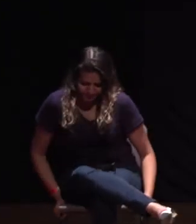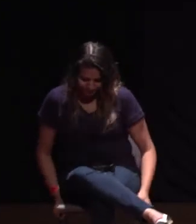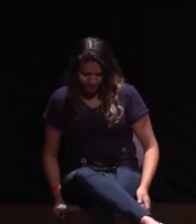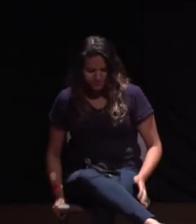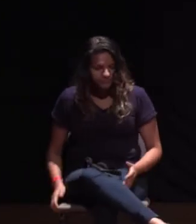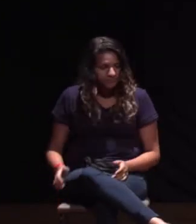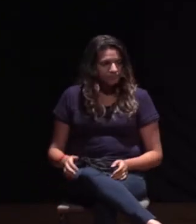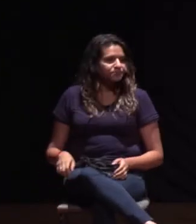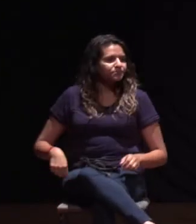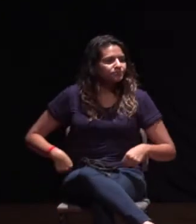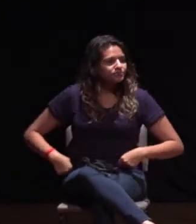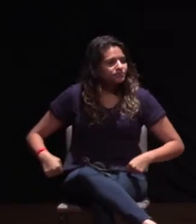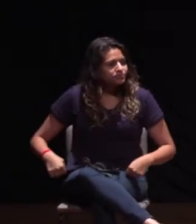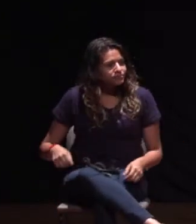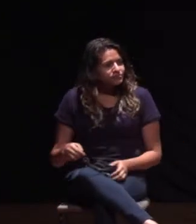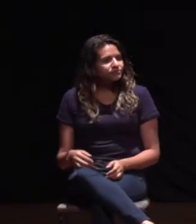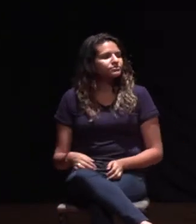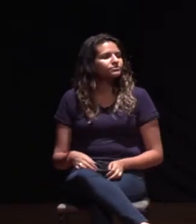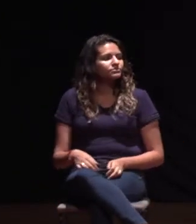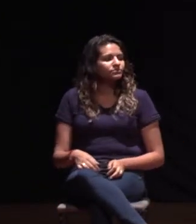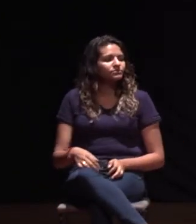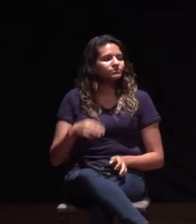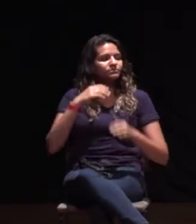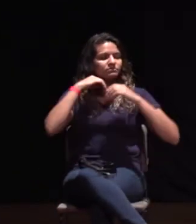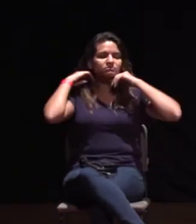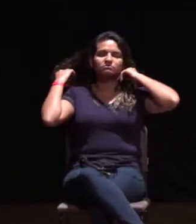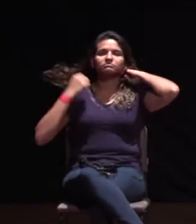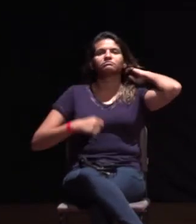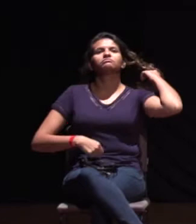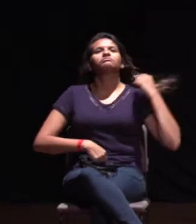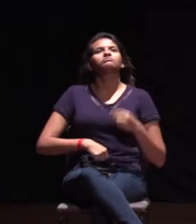Pegando como gancho